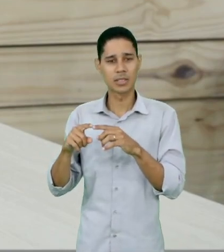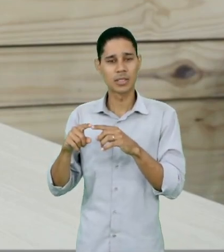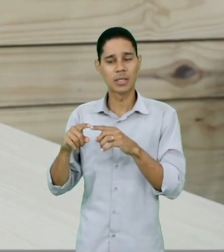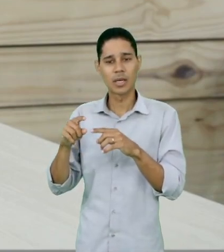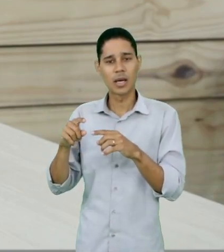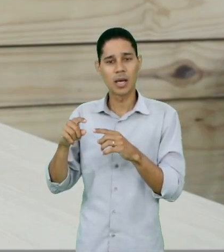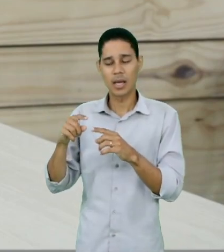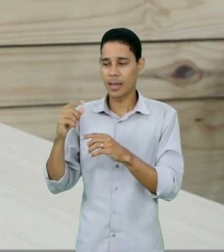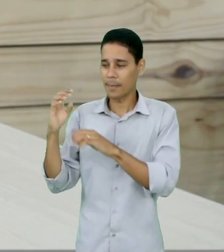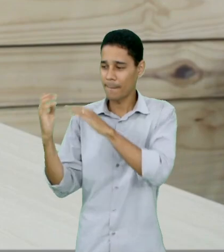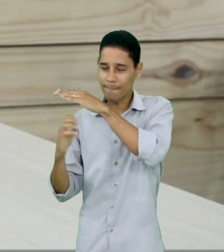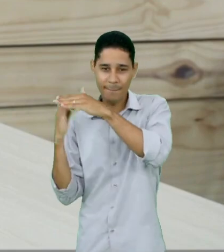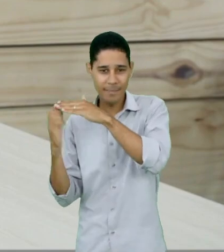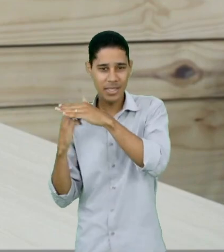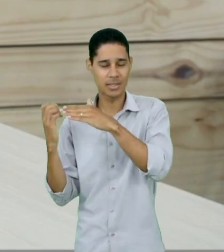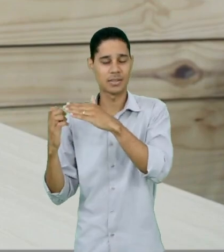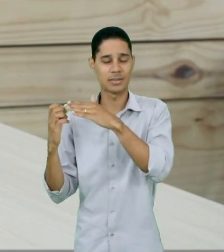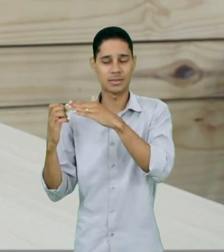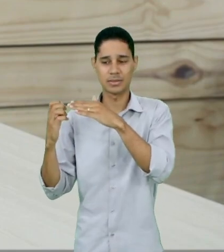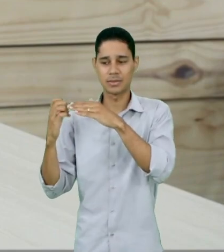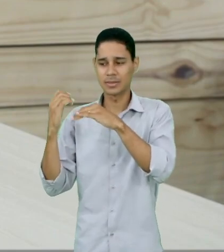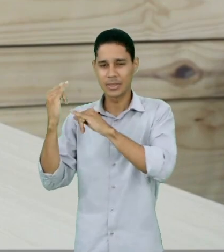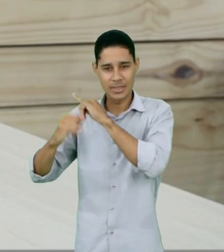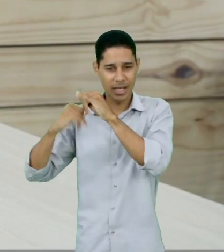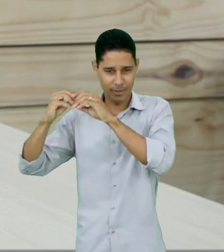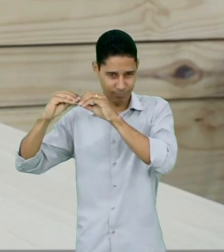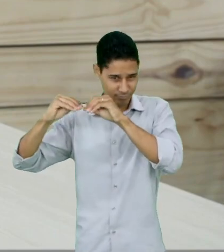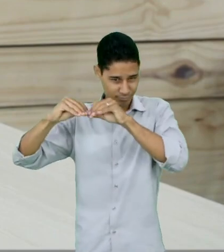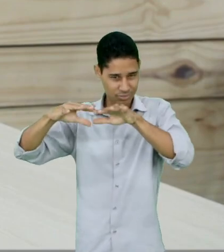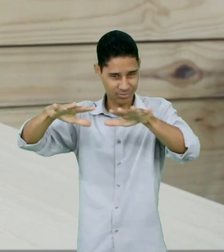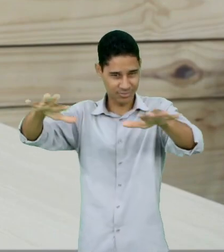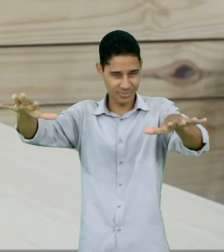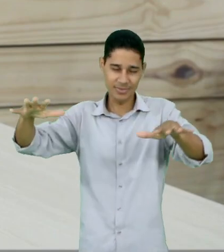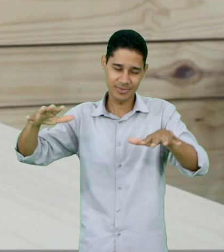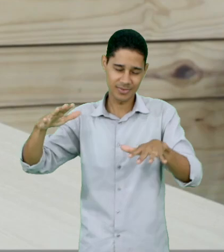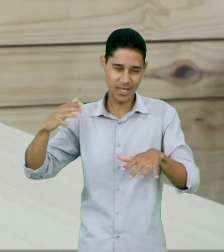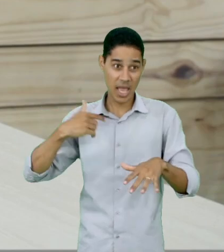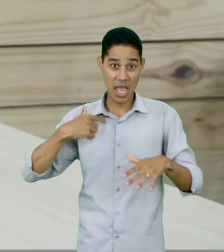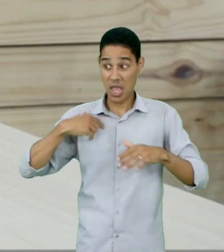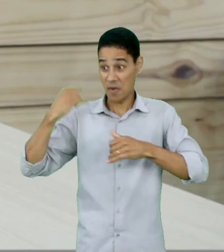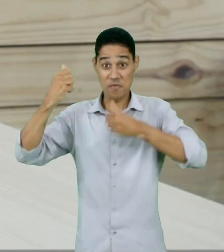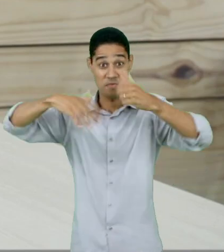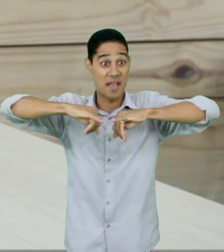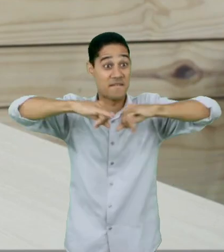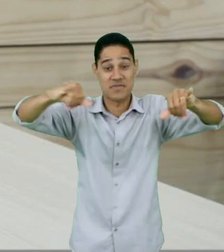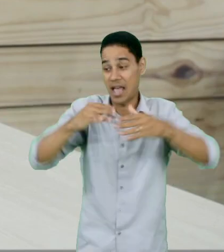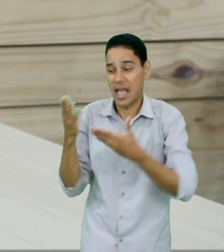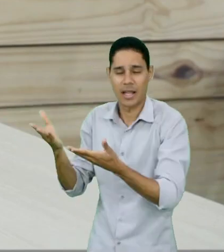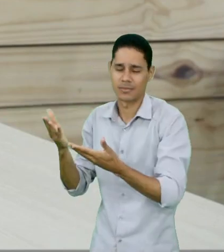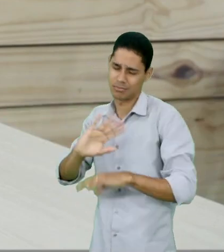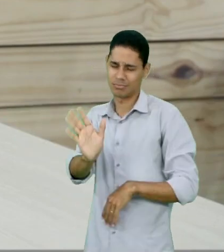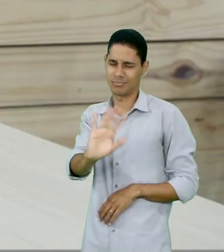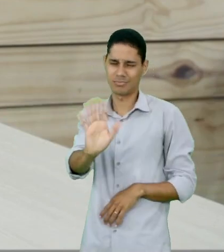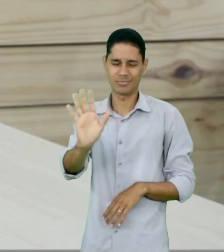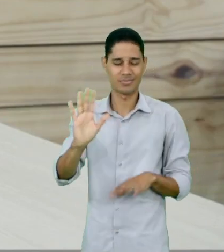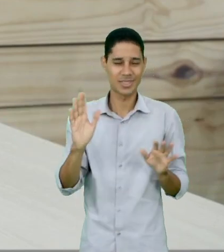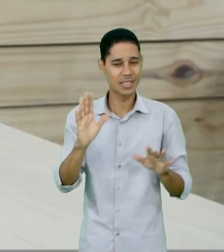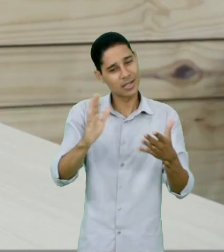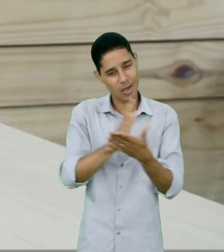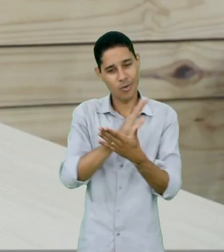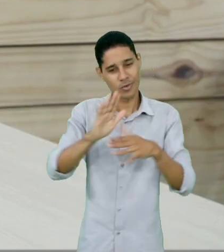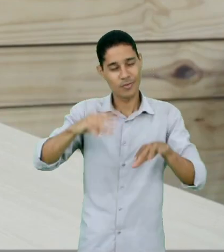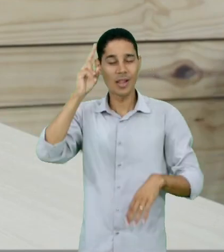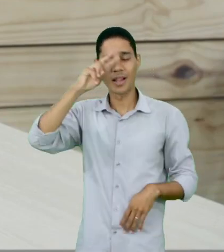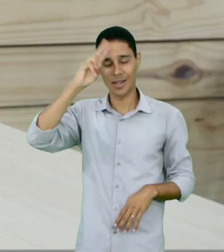fazer propaganda de provedor daquela época aqui, mas talvez alguns lembrem. Então, assim, nesse